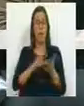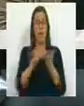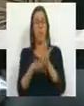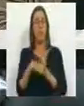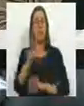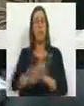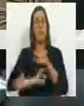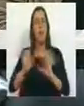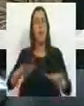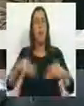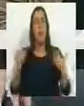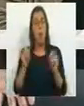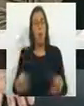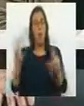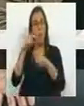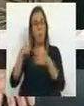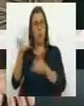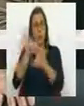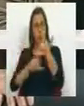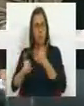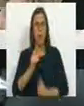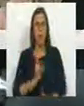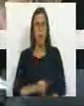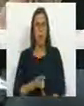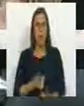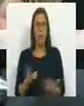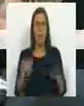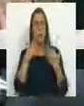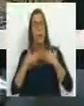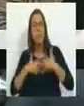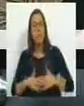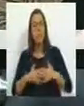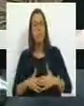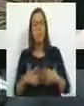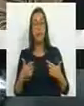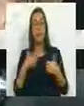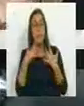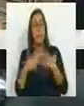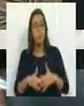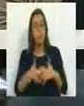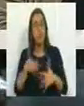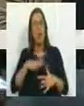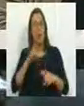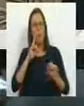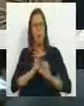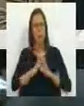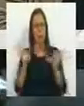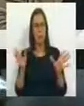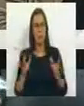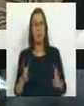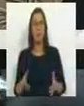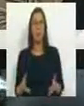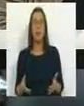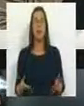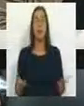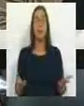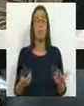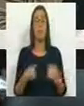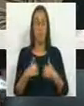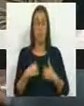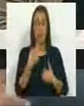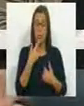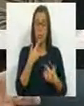dos fundos comunitários. Ou então o novo concurso vem substituir isso? Essa é a dúvida que nós temos e gostávamos que ela ficasse esclarecida. Porque